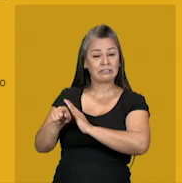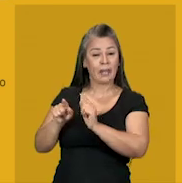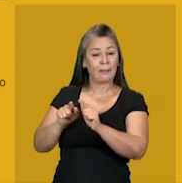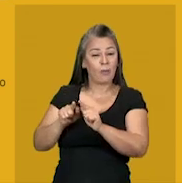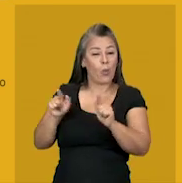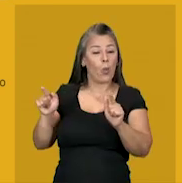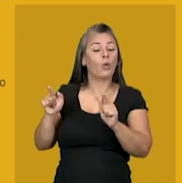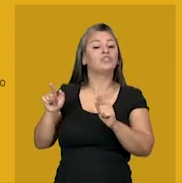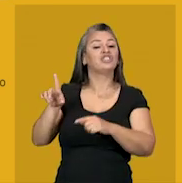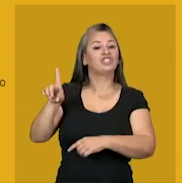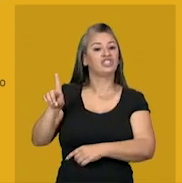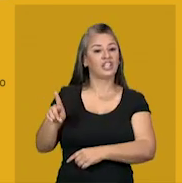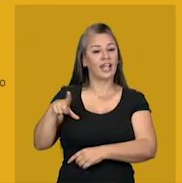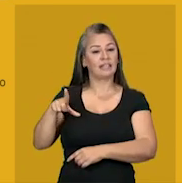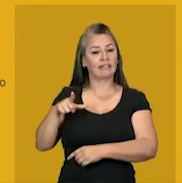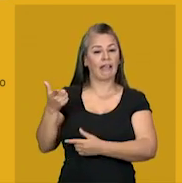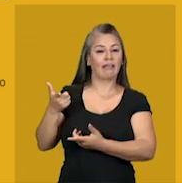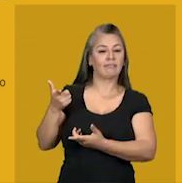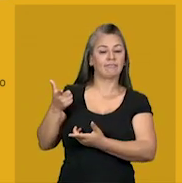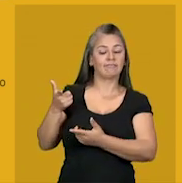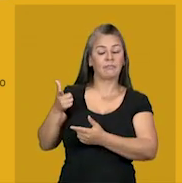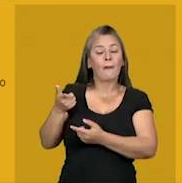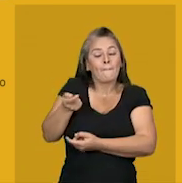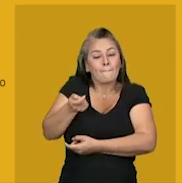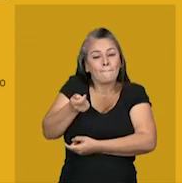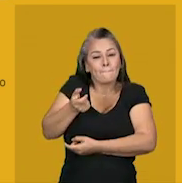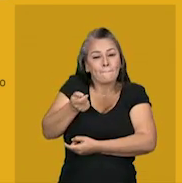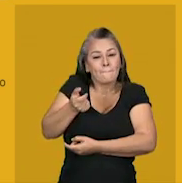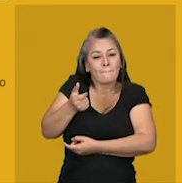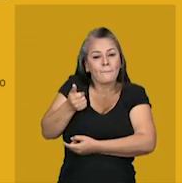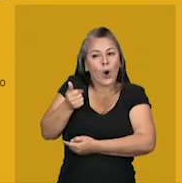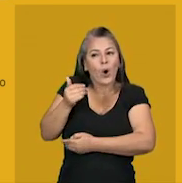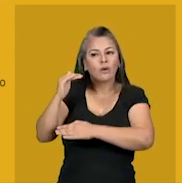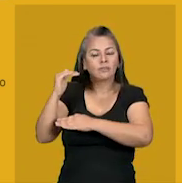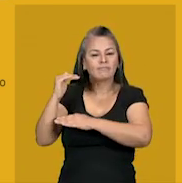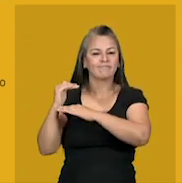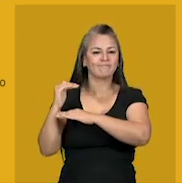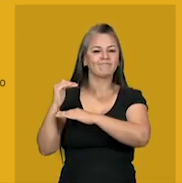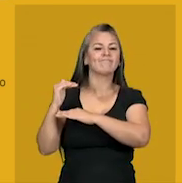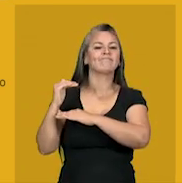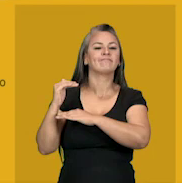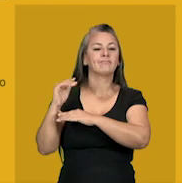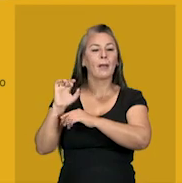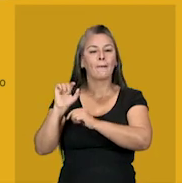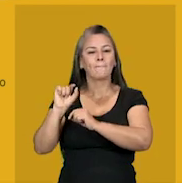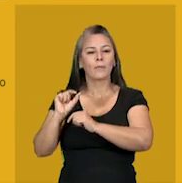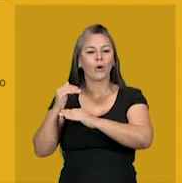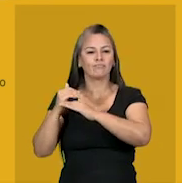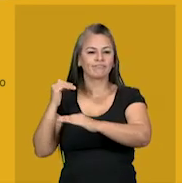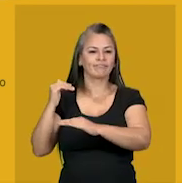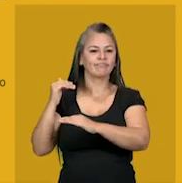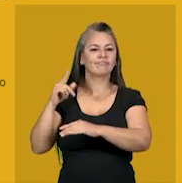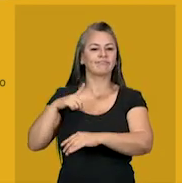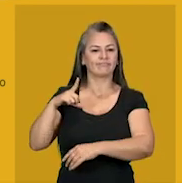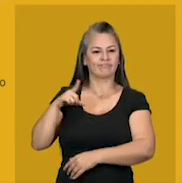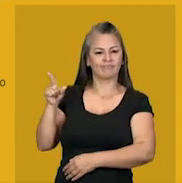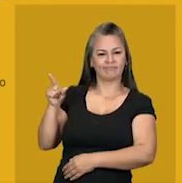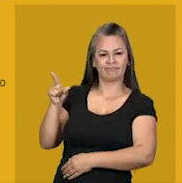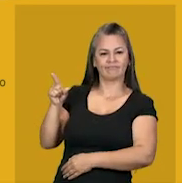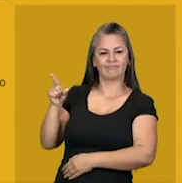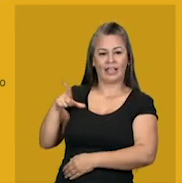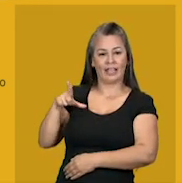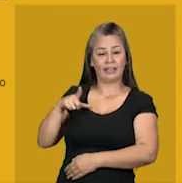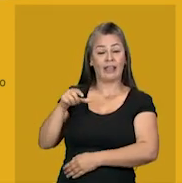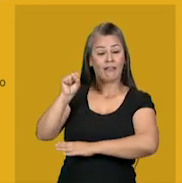pouquíssima liberdade. O reacionarismo, né? O antiliberalismo, o anti-igualitarismo, eles estão resumidos aí na figura